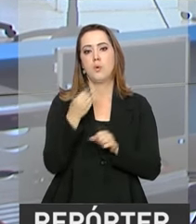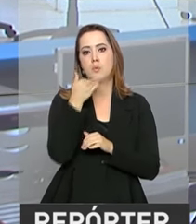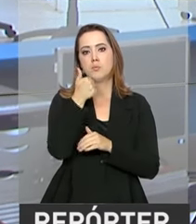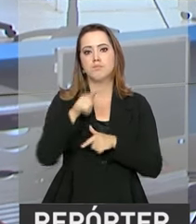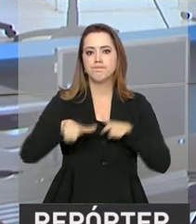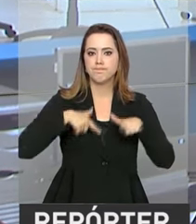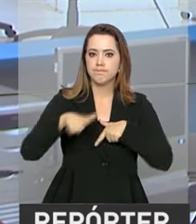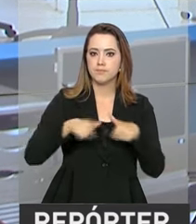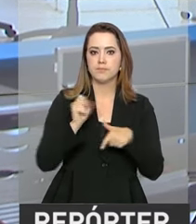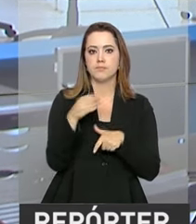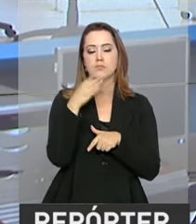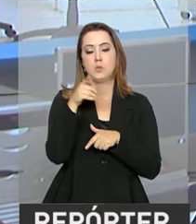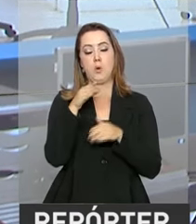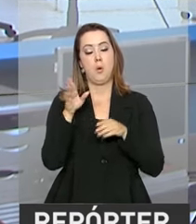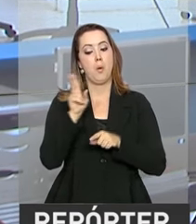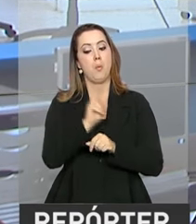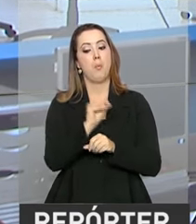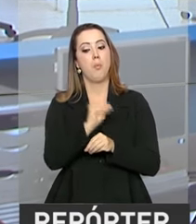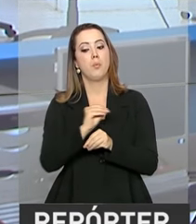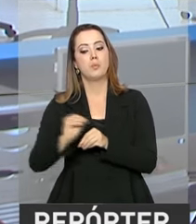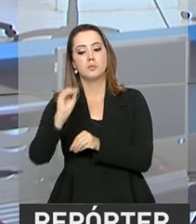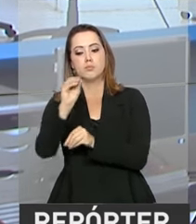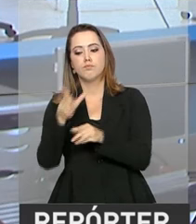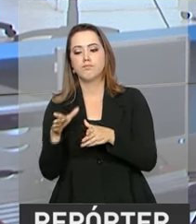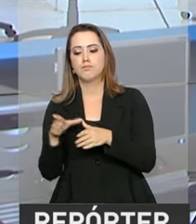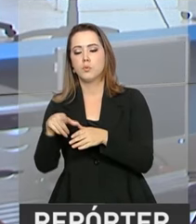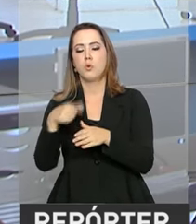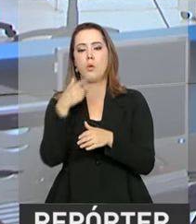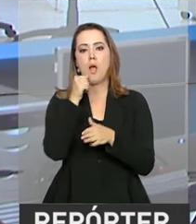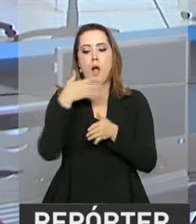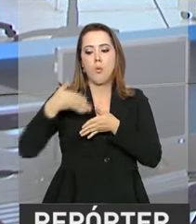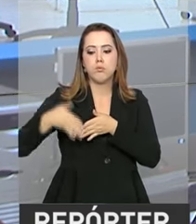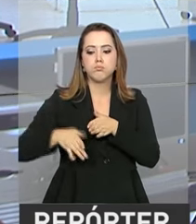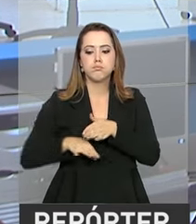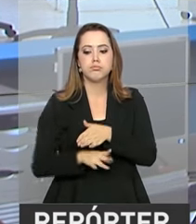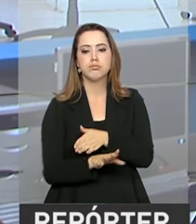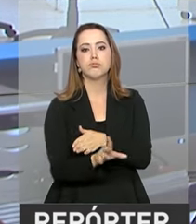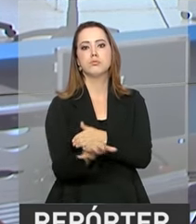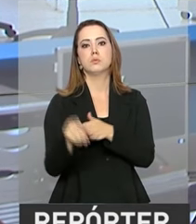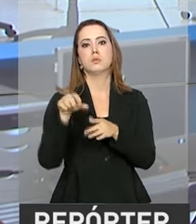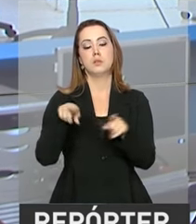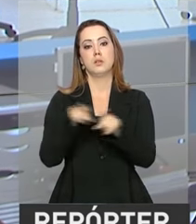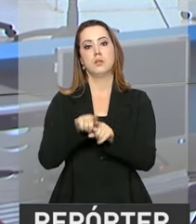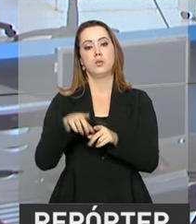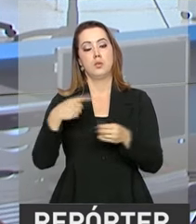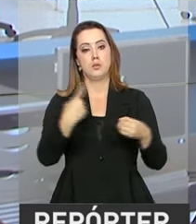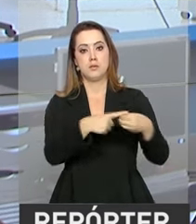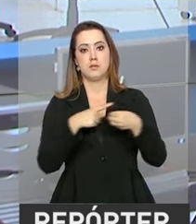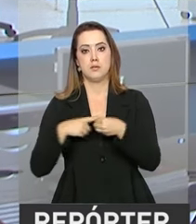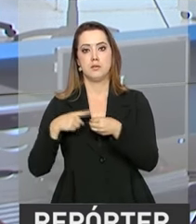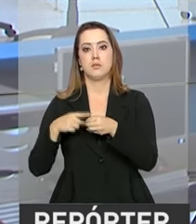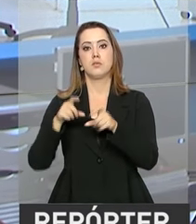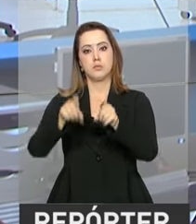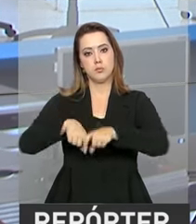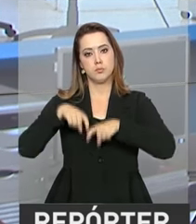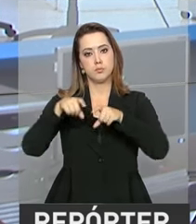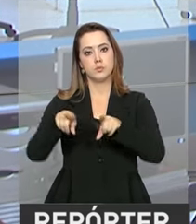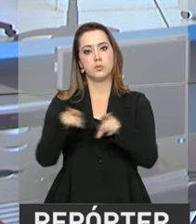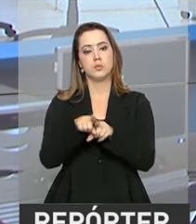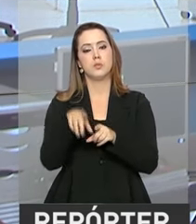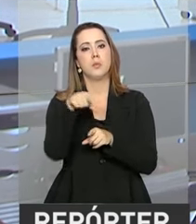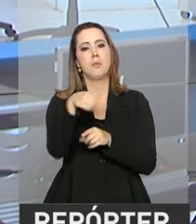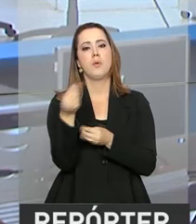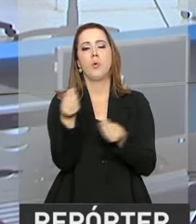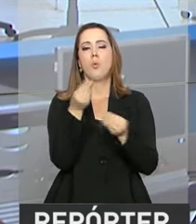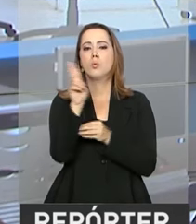para proteger as bacias hidrográficas nas áreas rural e urbana, além de conscientizar a população sobre o consumo e o descarte